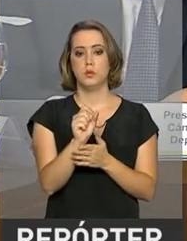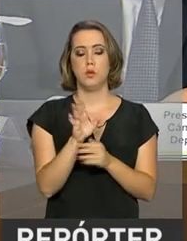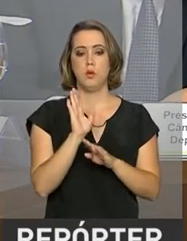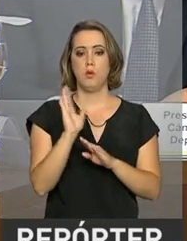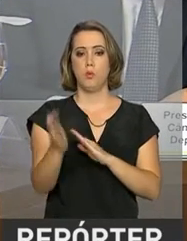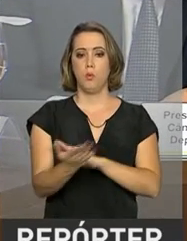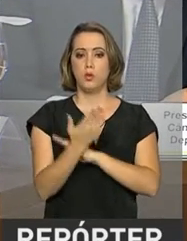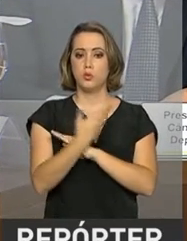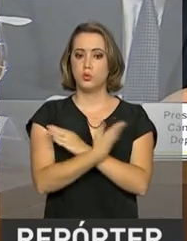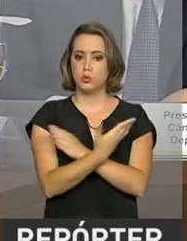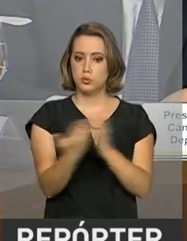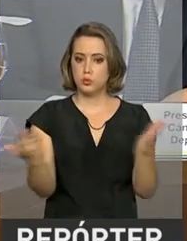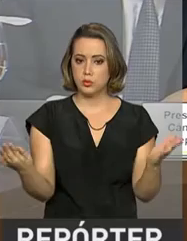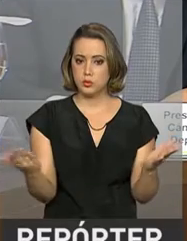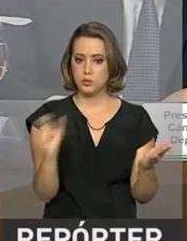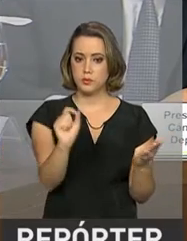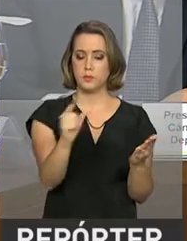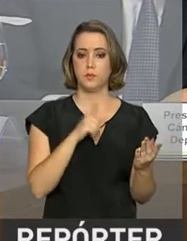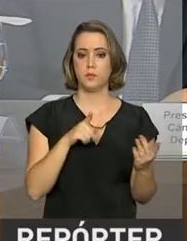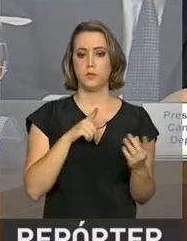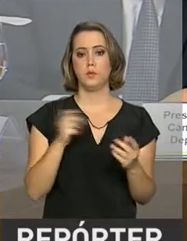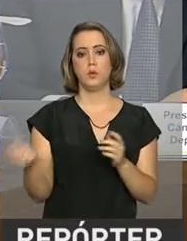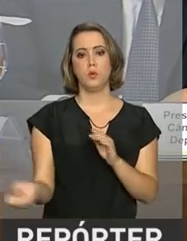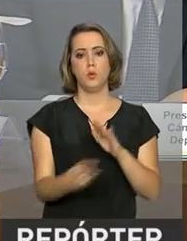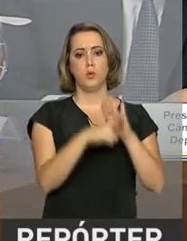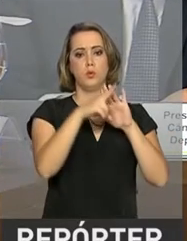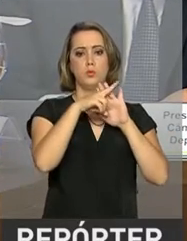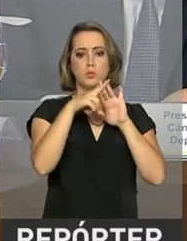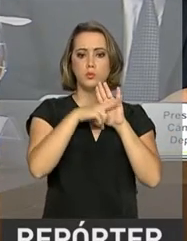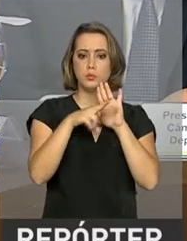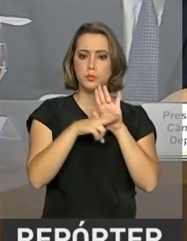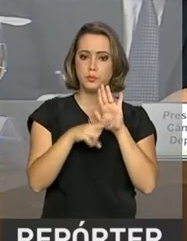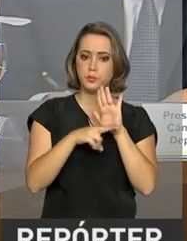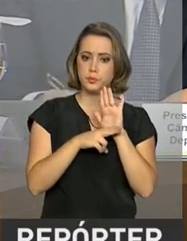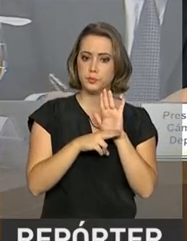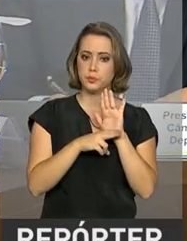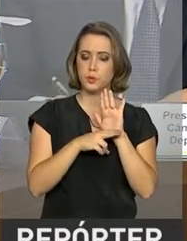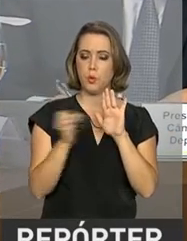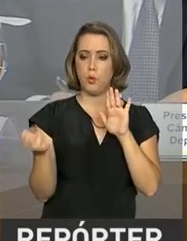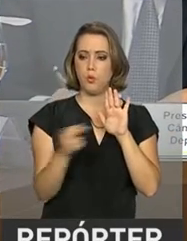governo como um reformista as reformas